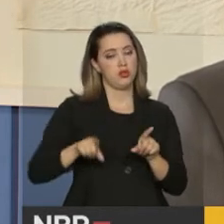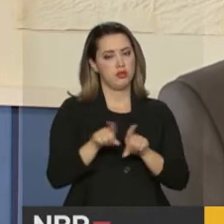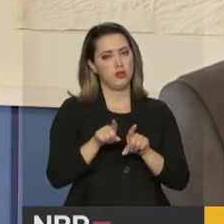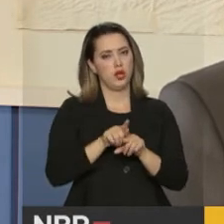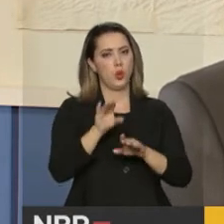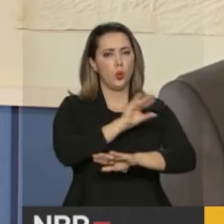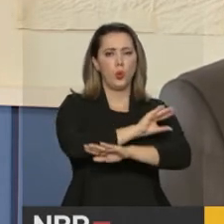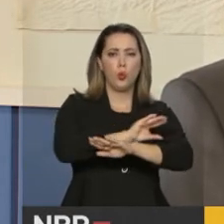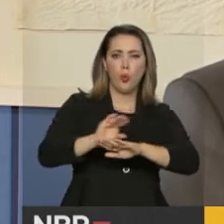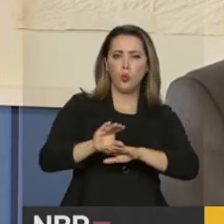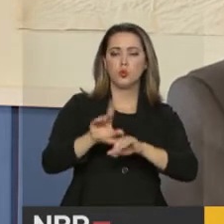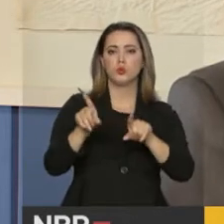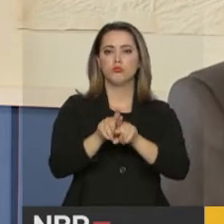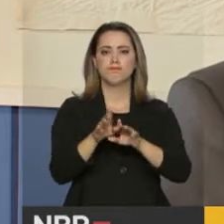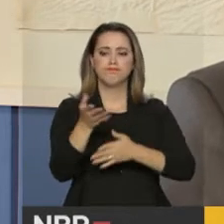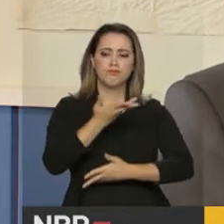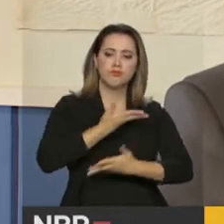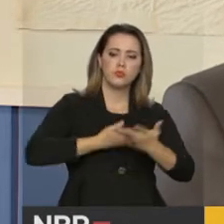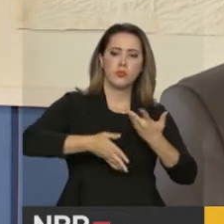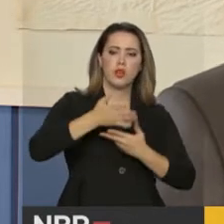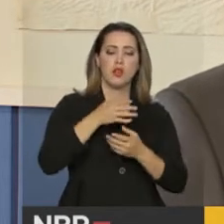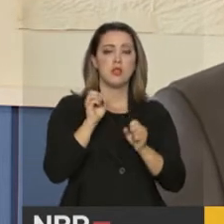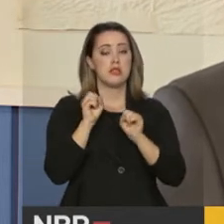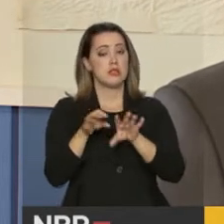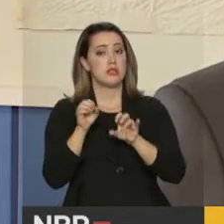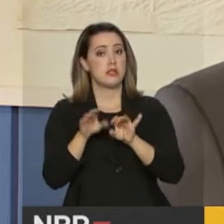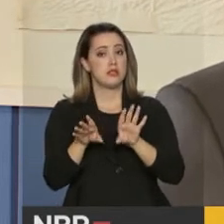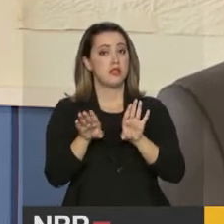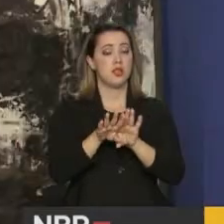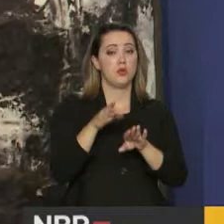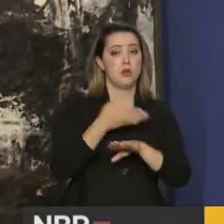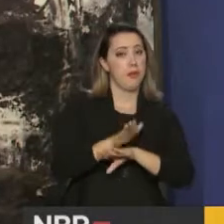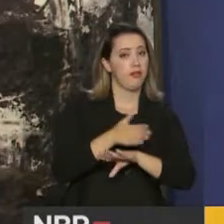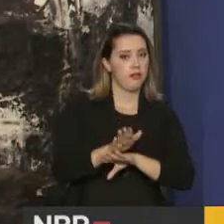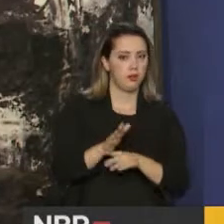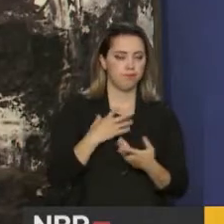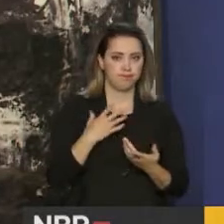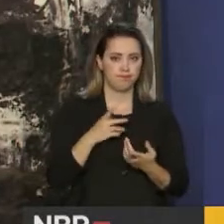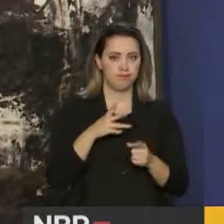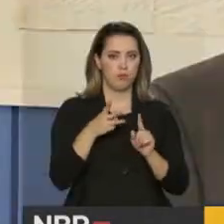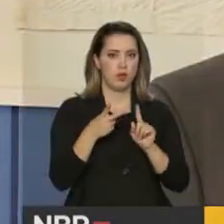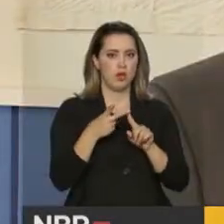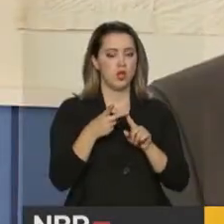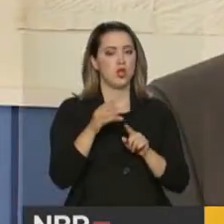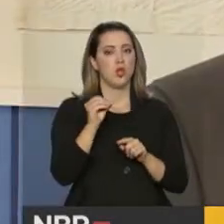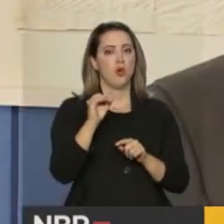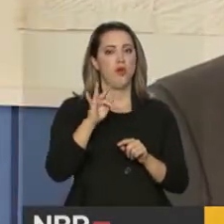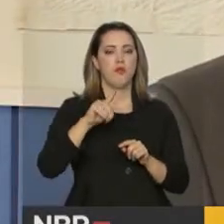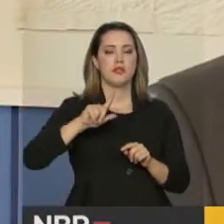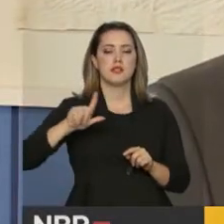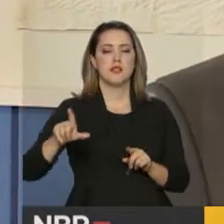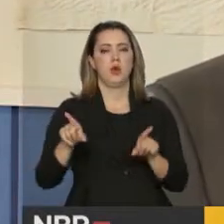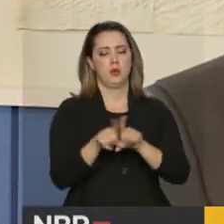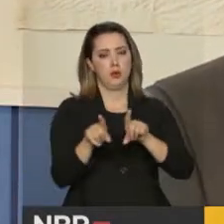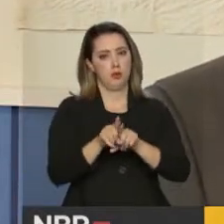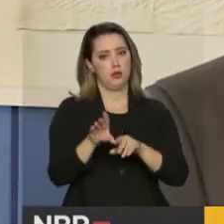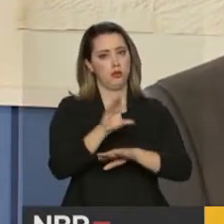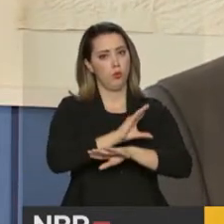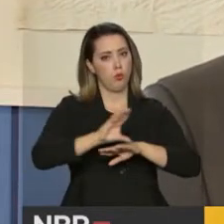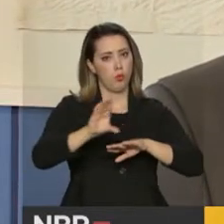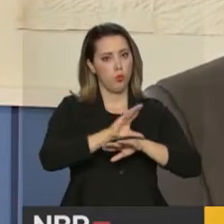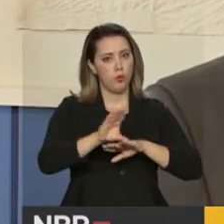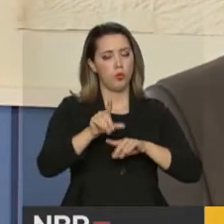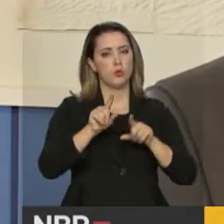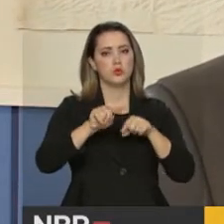curso que mistura aulas práticas e aulas teóricas. E os oficiais de chancelaria também têm um curso de